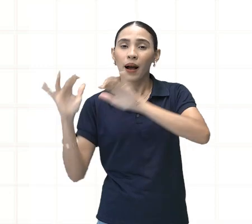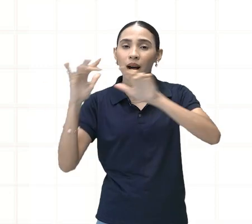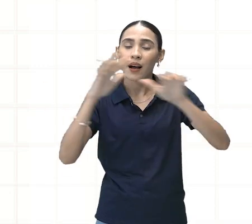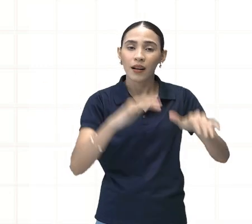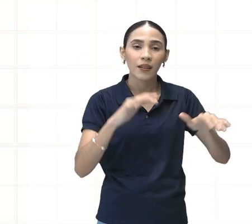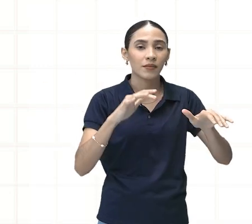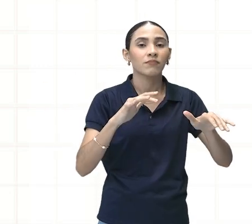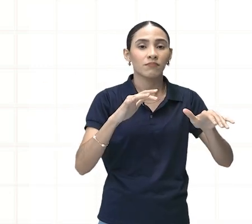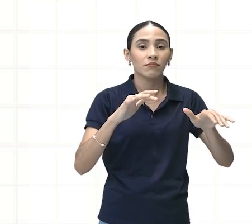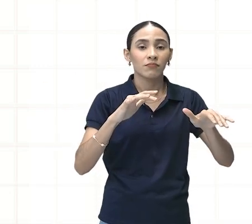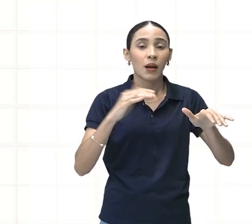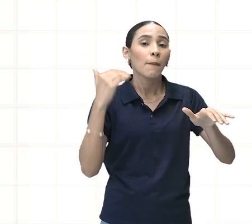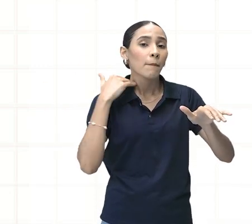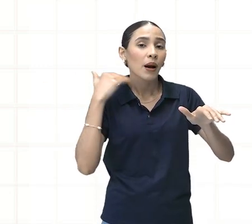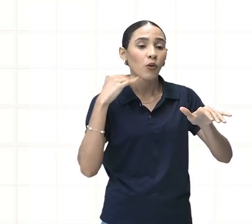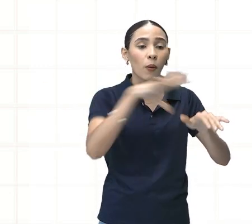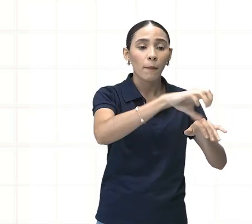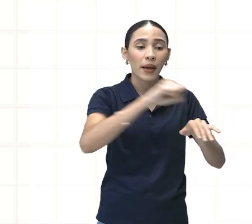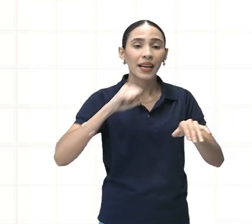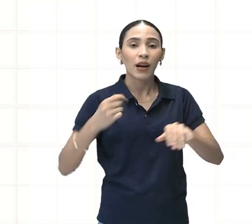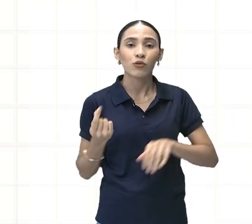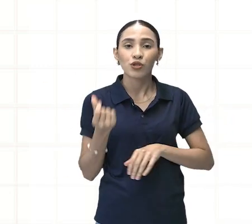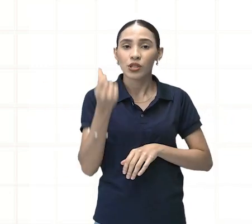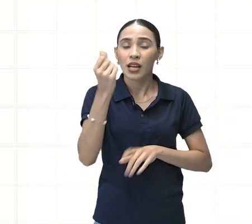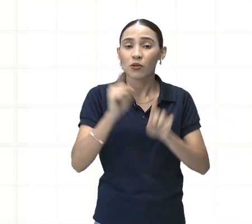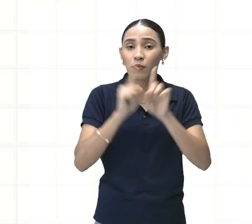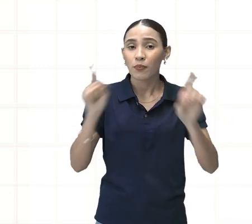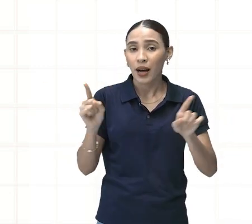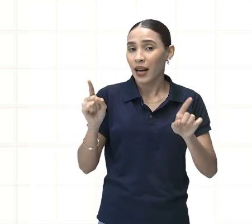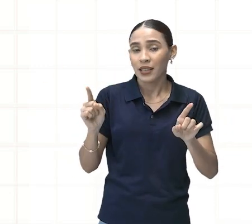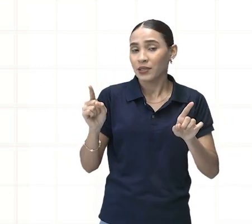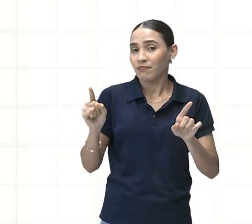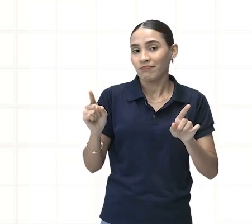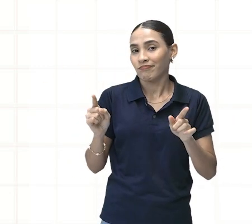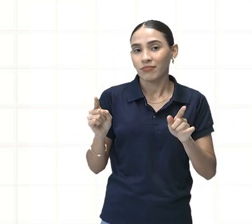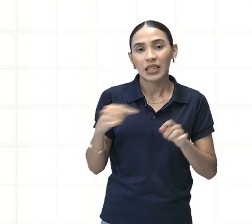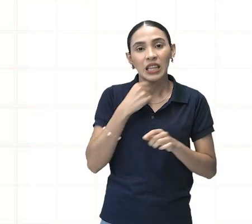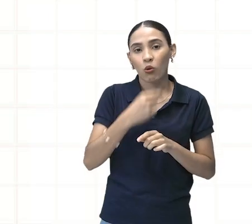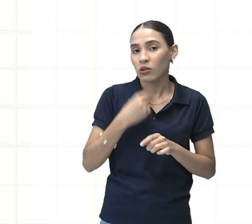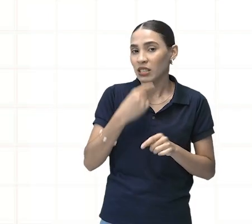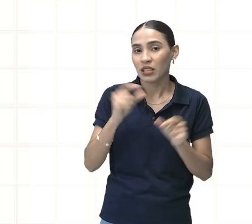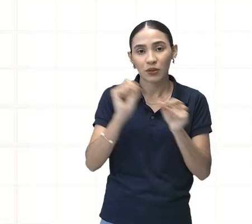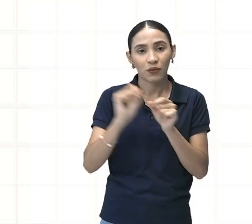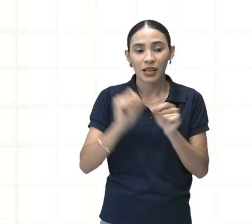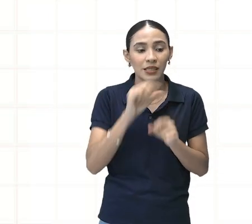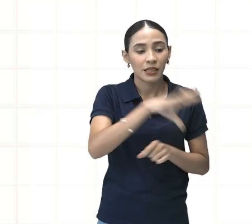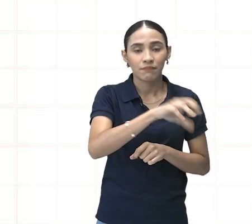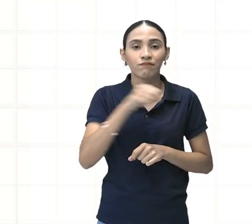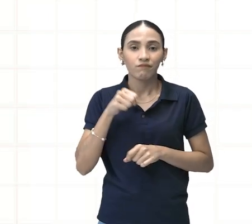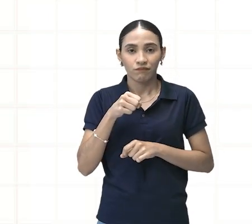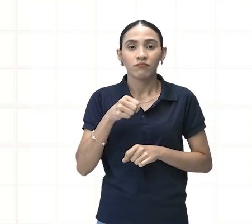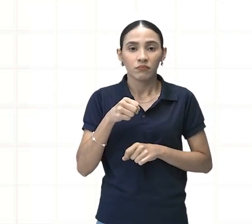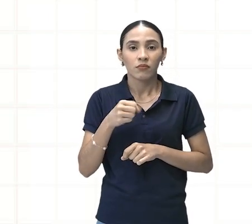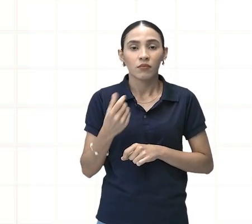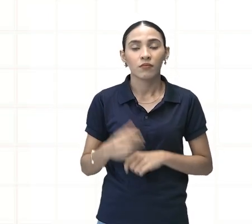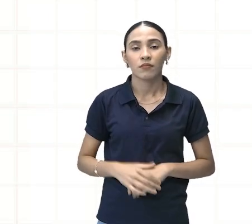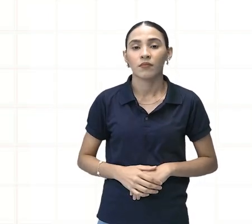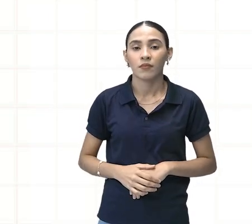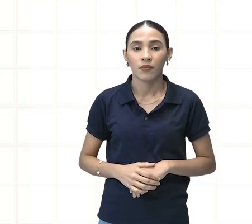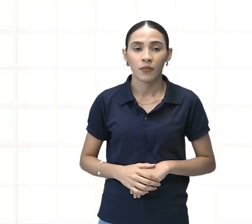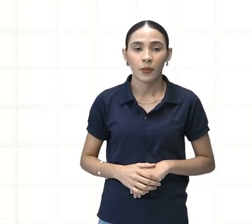fazer esse resgate do dinheiro, porém, nem todo mundo conseguiu realizar tal feito,